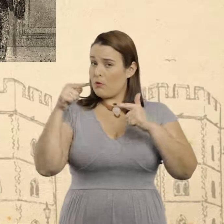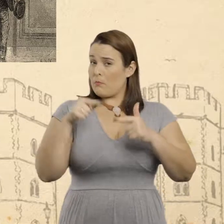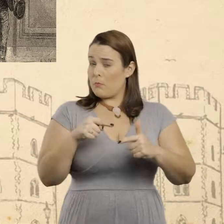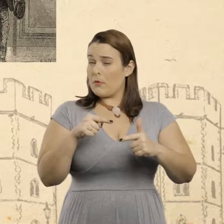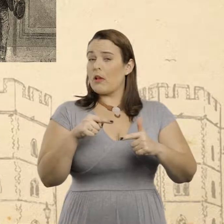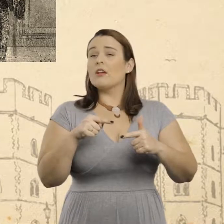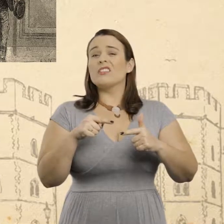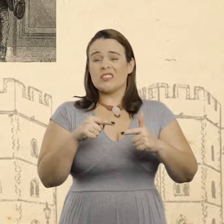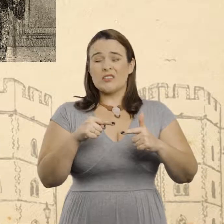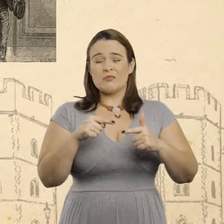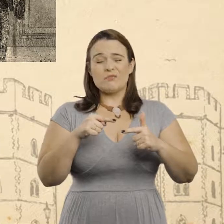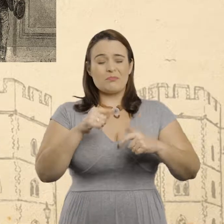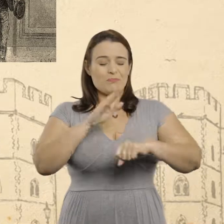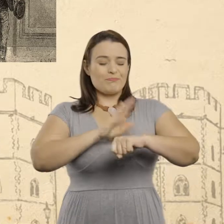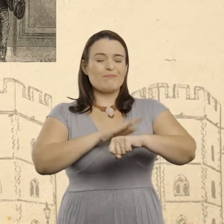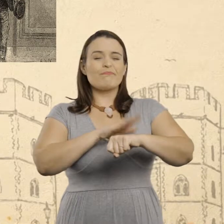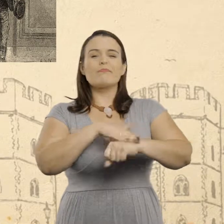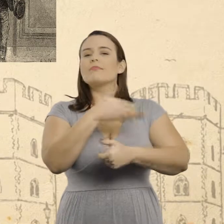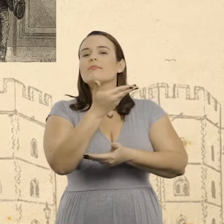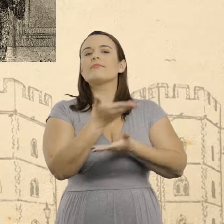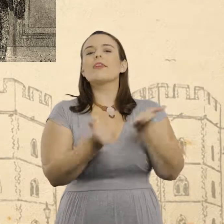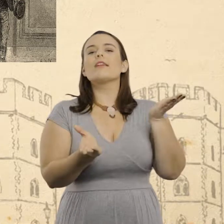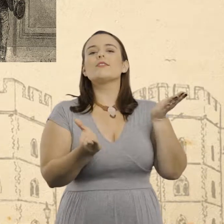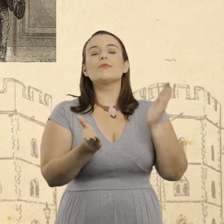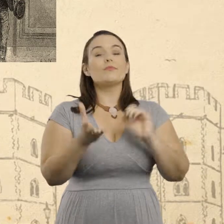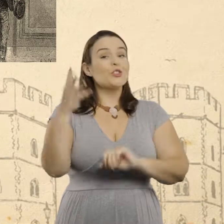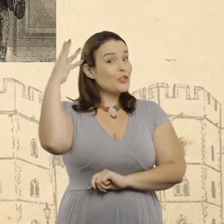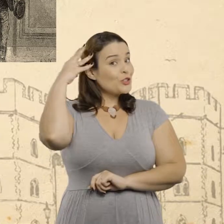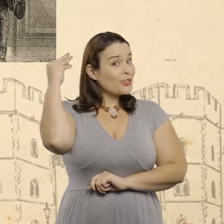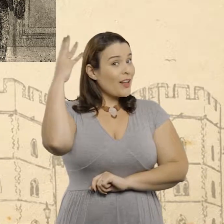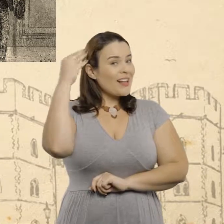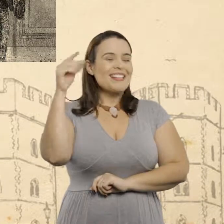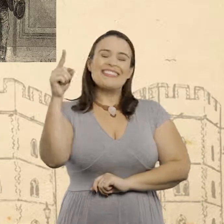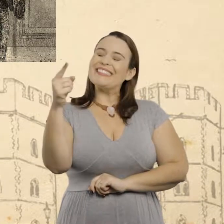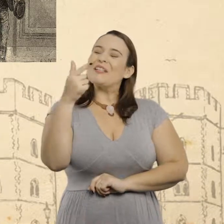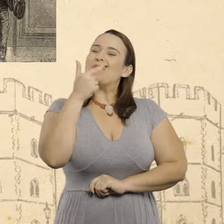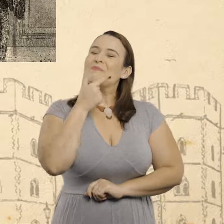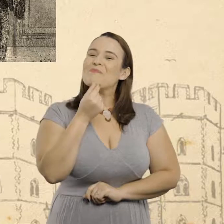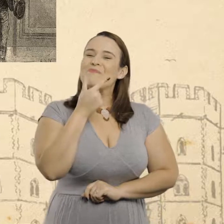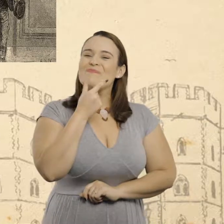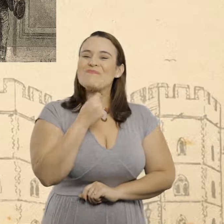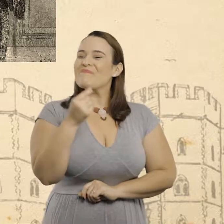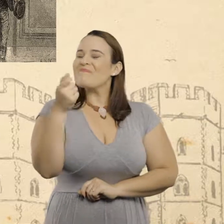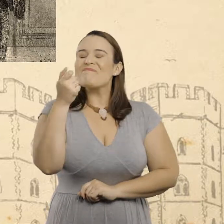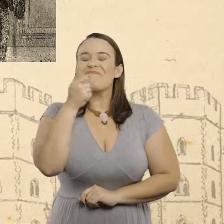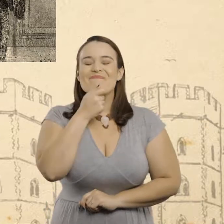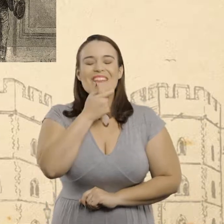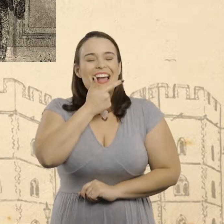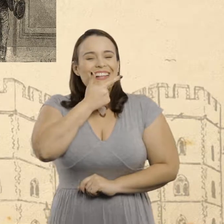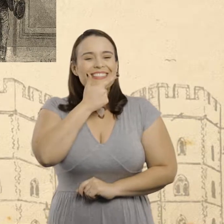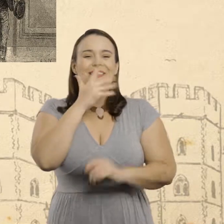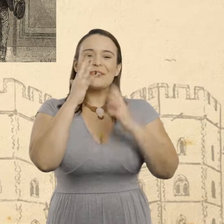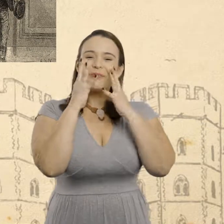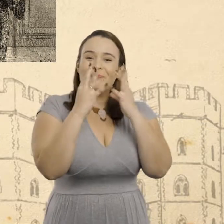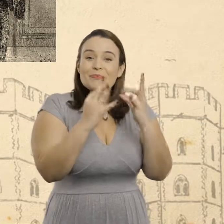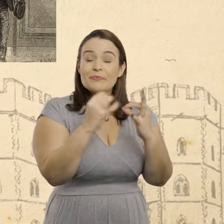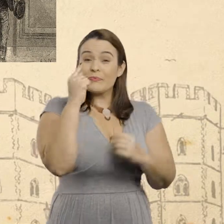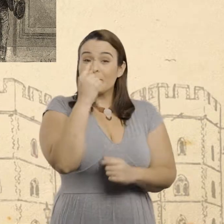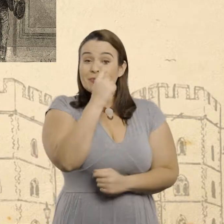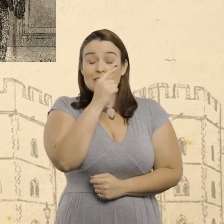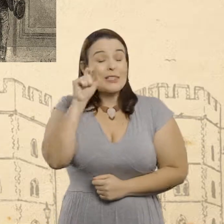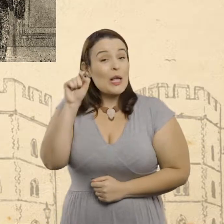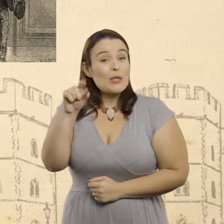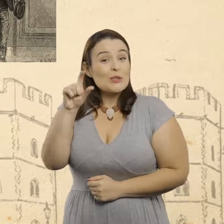que os problemas faziam as pessoas perderem tempo. Passepartout era um rapaz simpático e atencioso. Ele tinha os